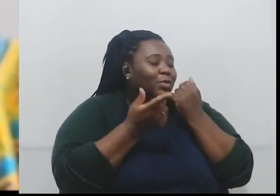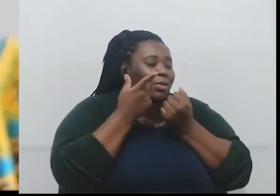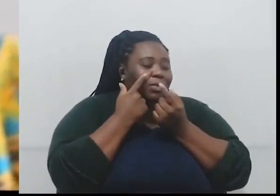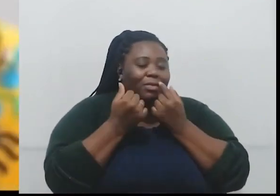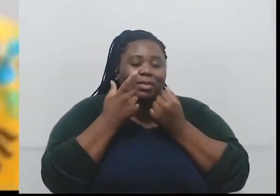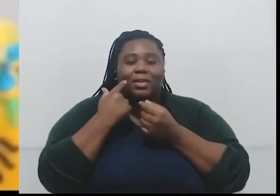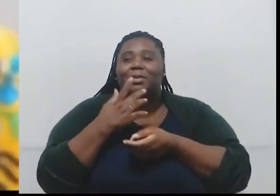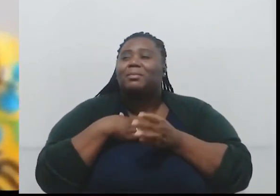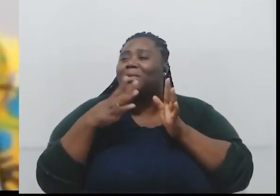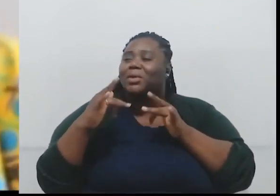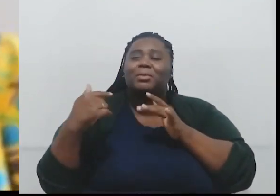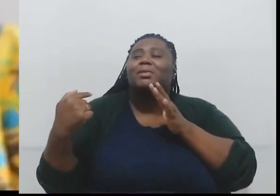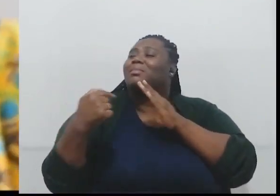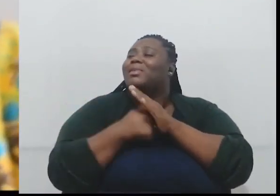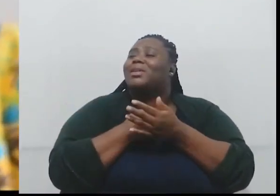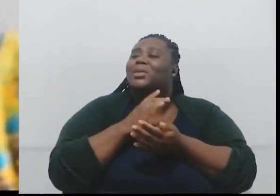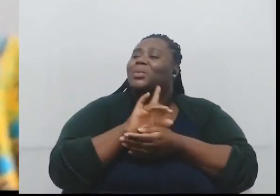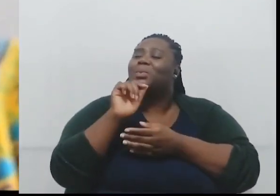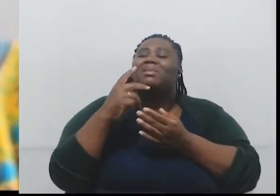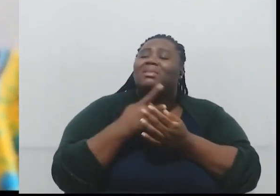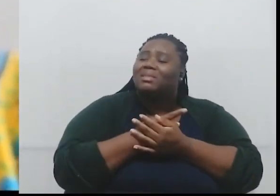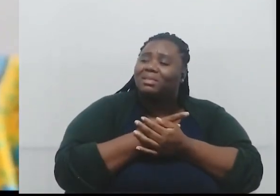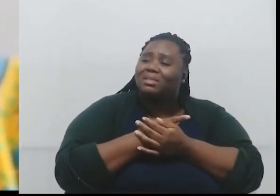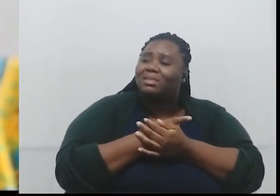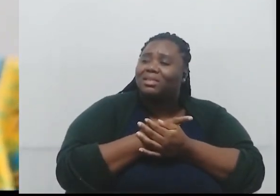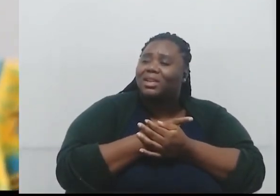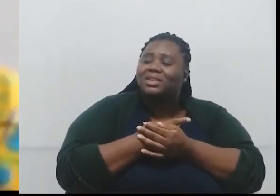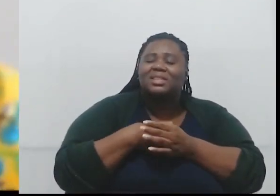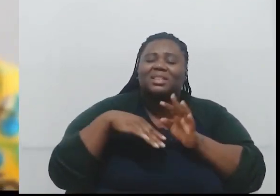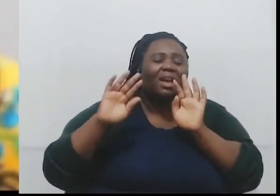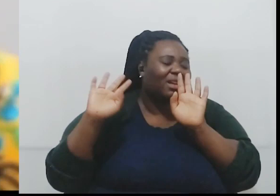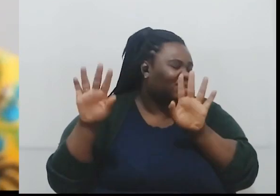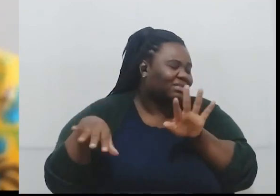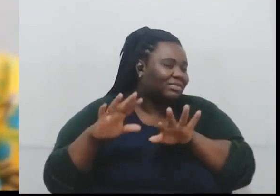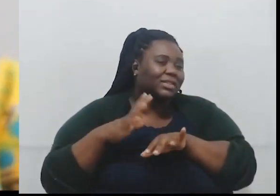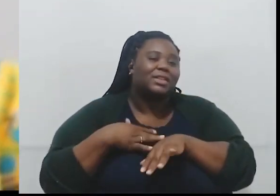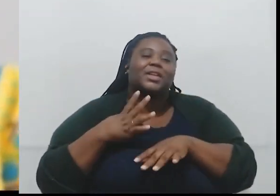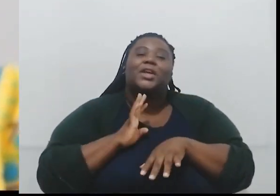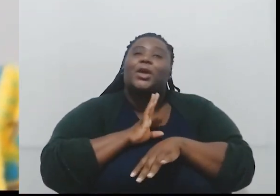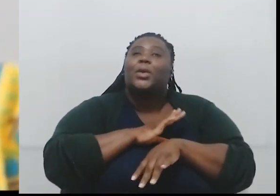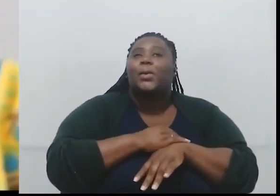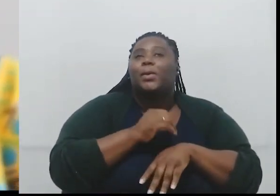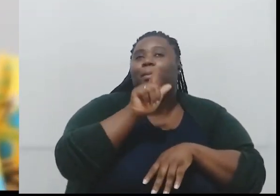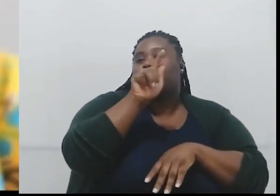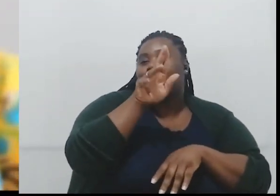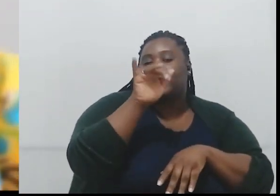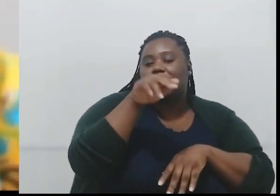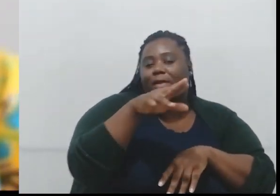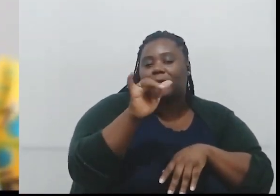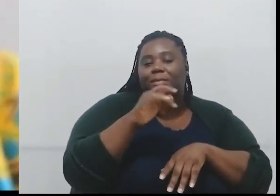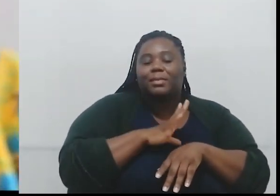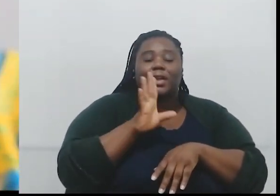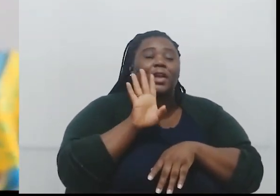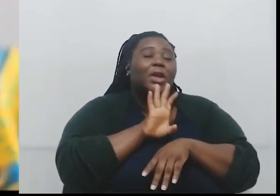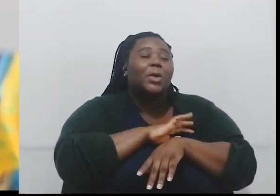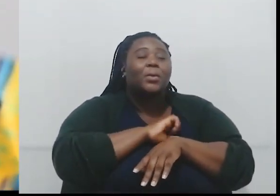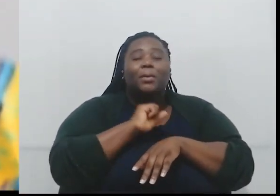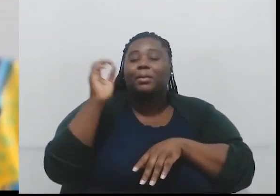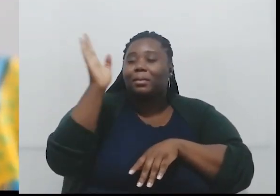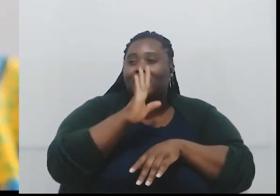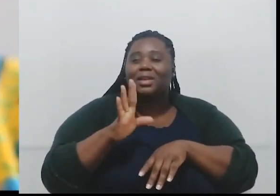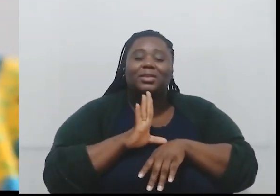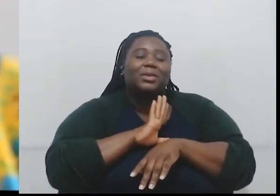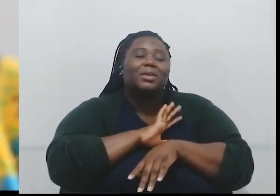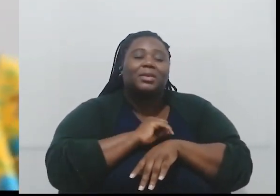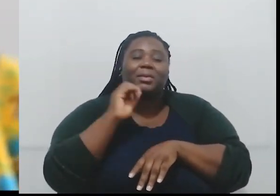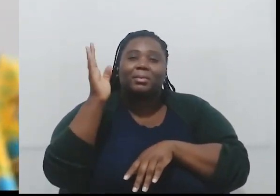meu namorado, que é isso? Eu falei, não, tô atravessado, assim. Eu adoro Guimarães, adoro ler, adoro o Brasil. Eu adoro o Brasil,